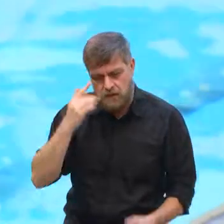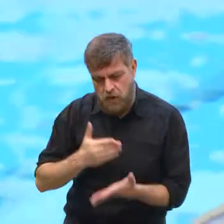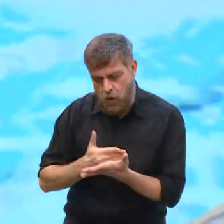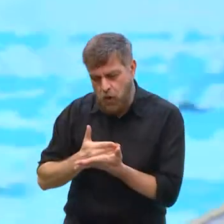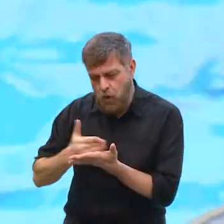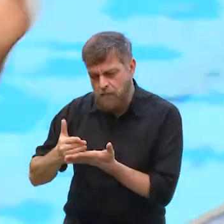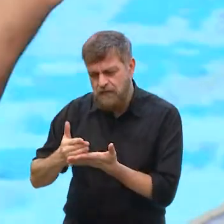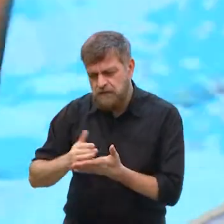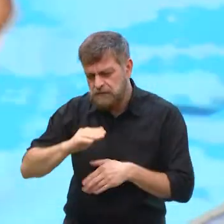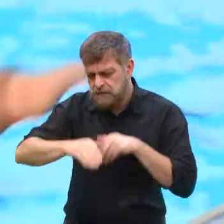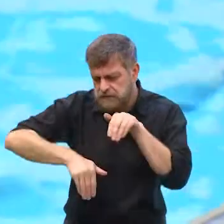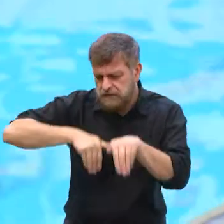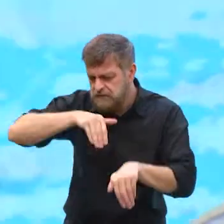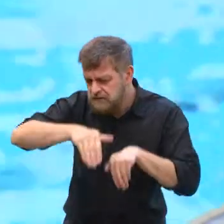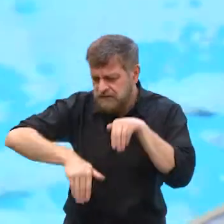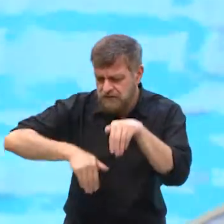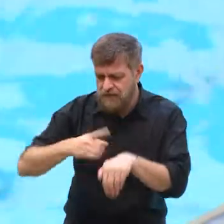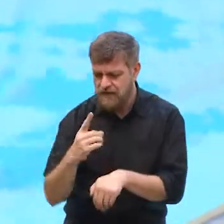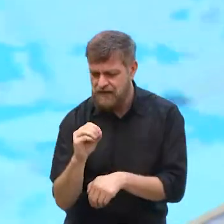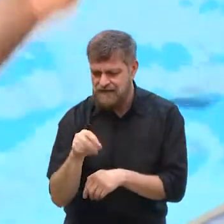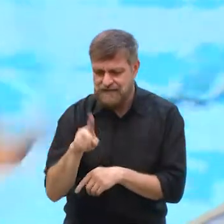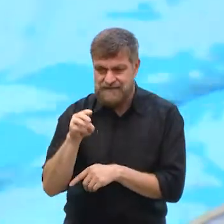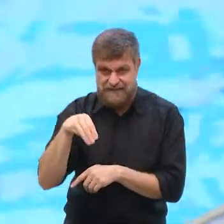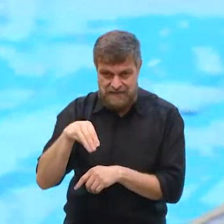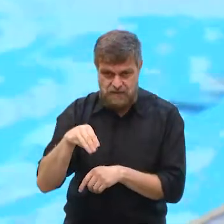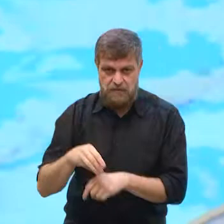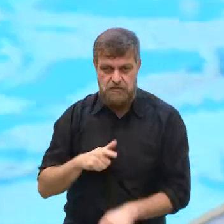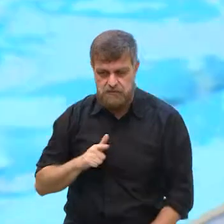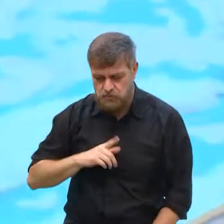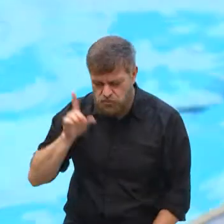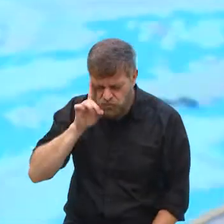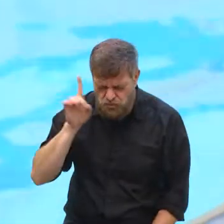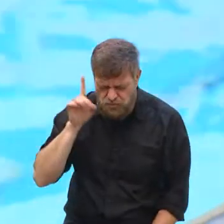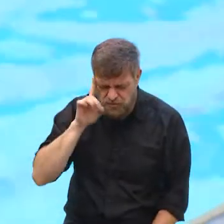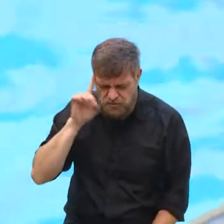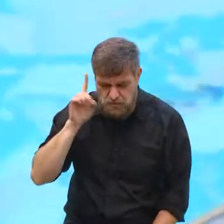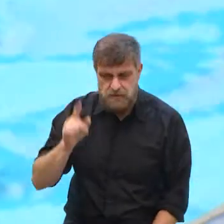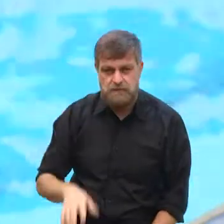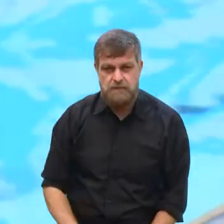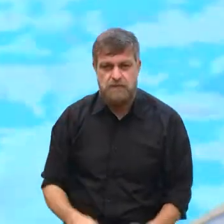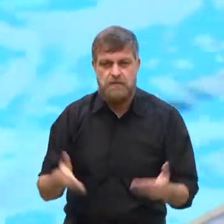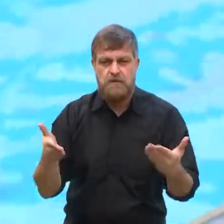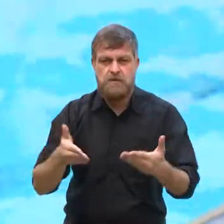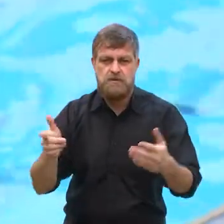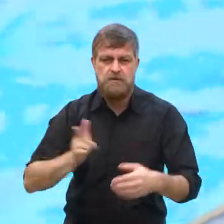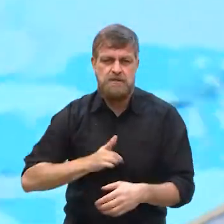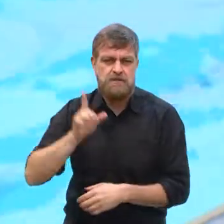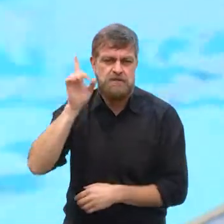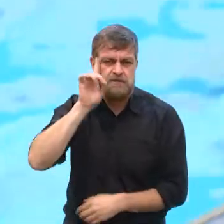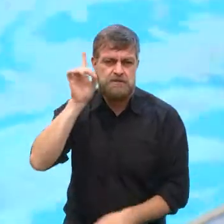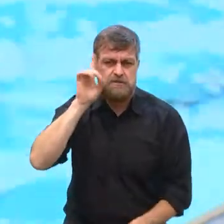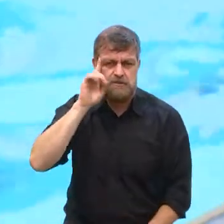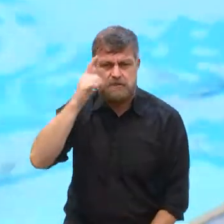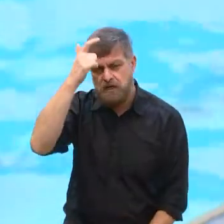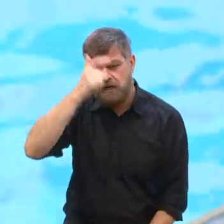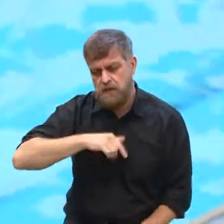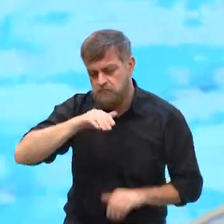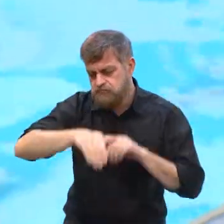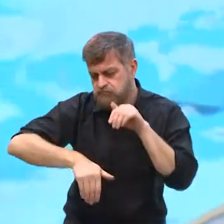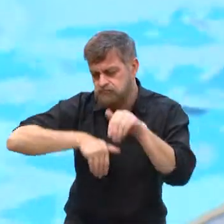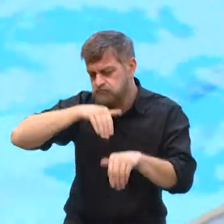eu nadava 10 km, né, de 8 a 10 km diários. Nossa. Hoje tem dia que eu